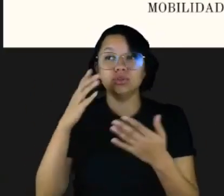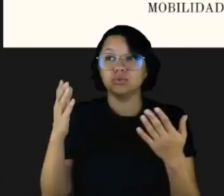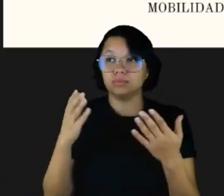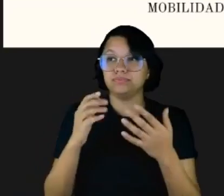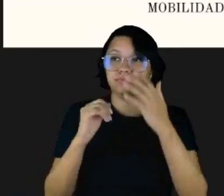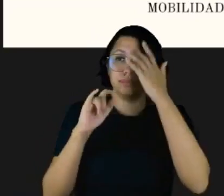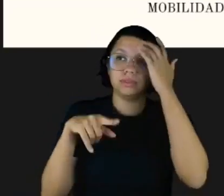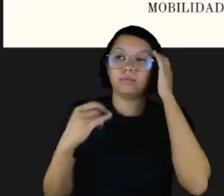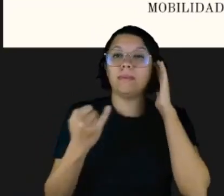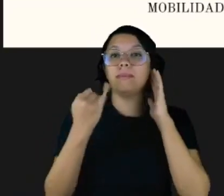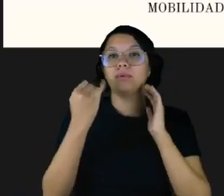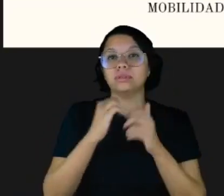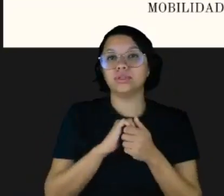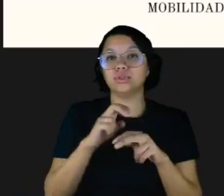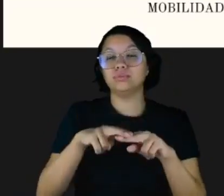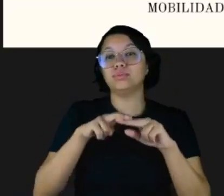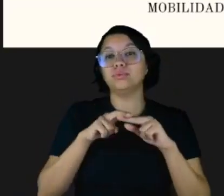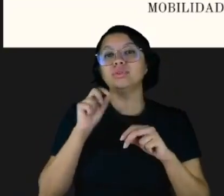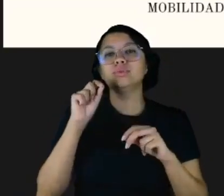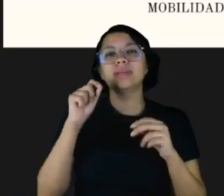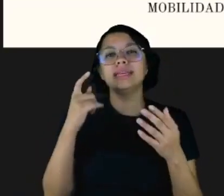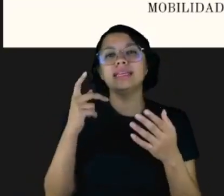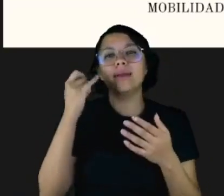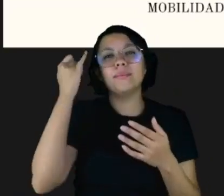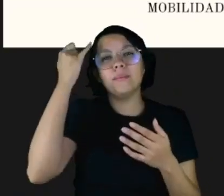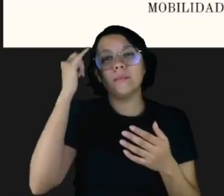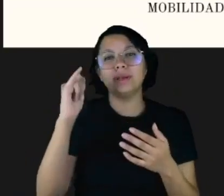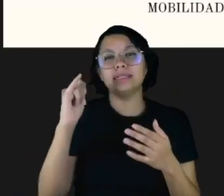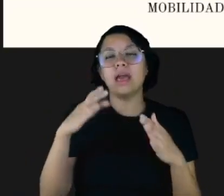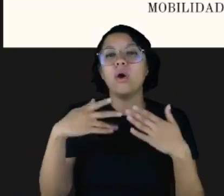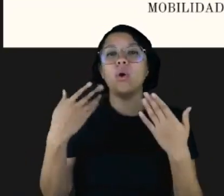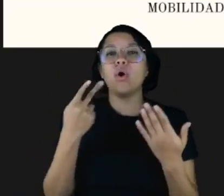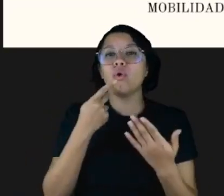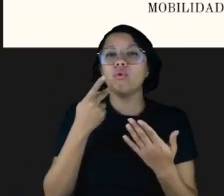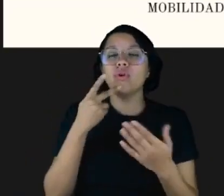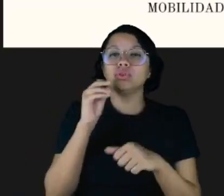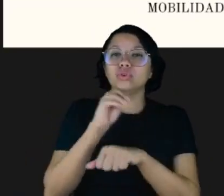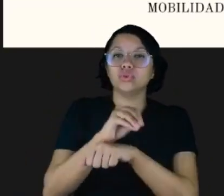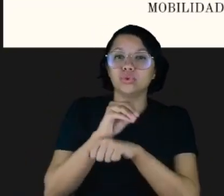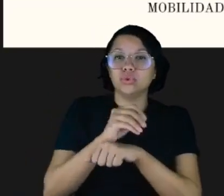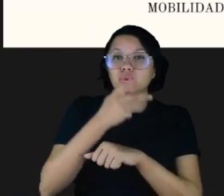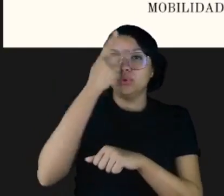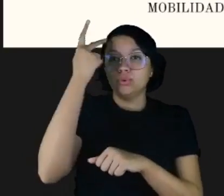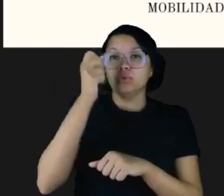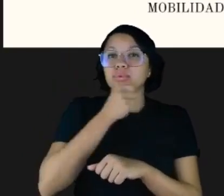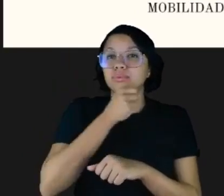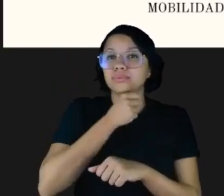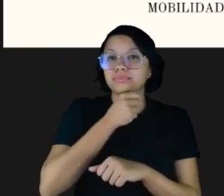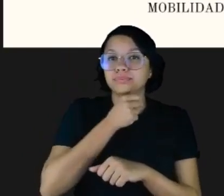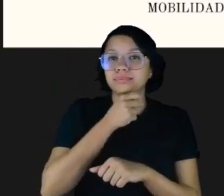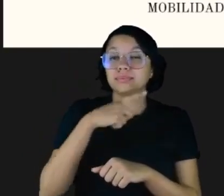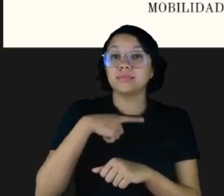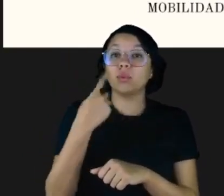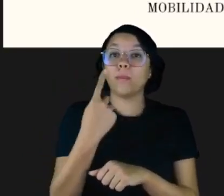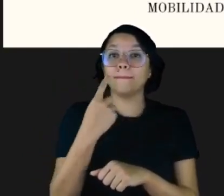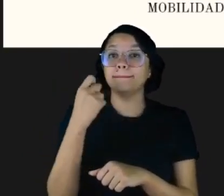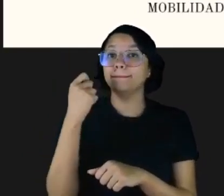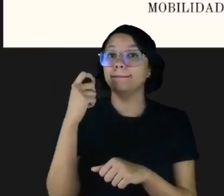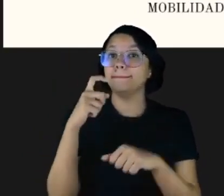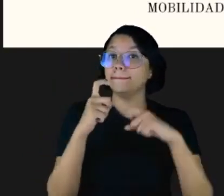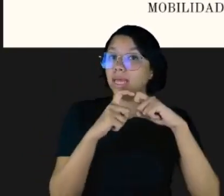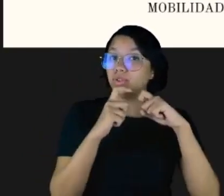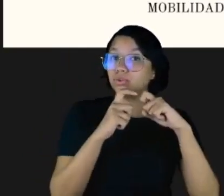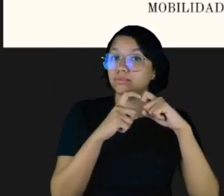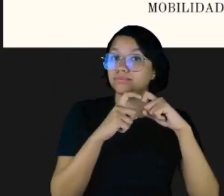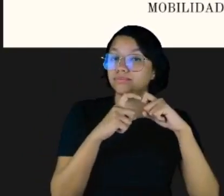é fundamental. Por isso, o que é o ideal quando se fala em cuidados com o idoso? Ele ter um médico, ele